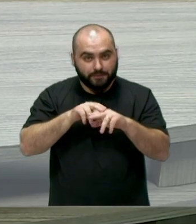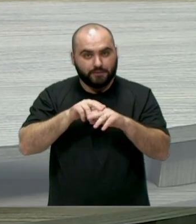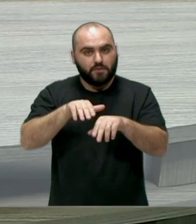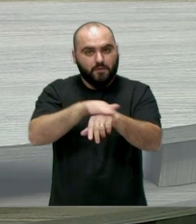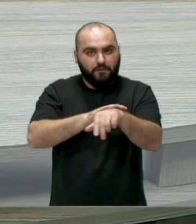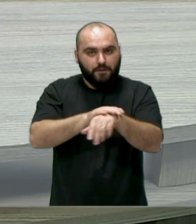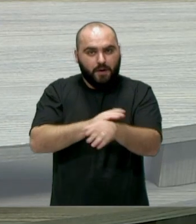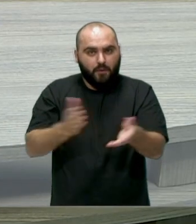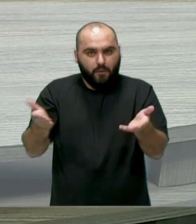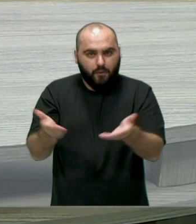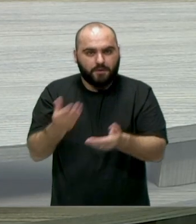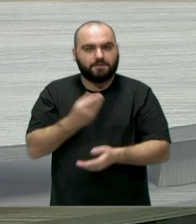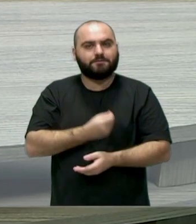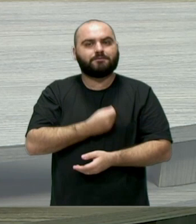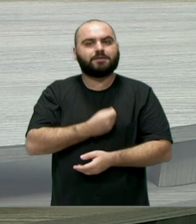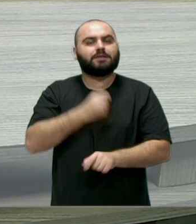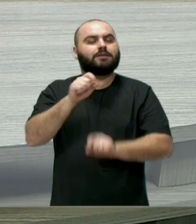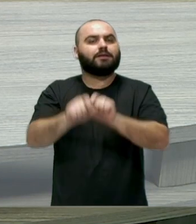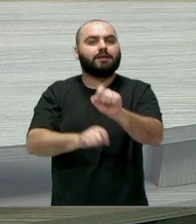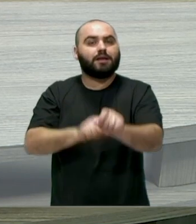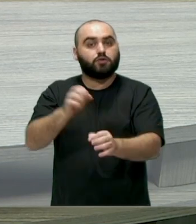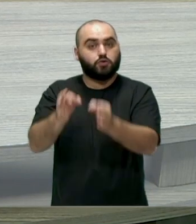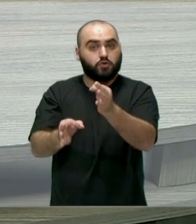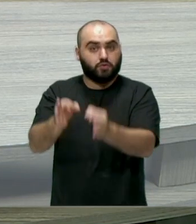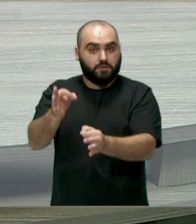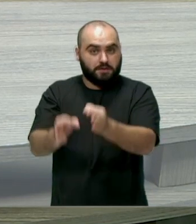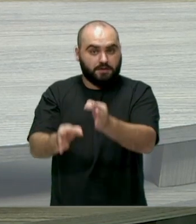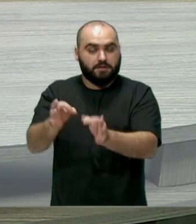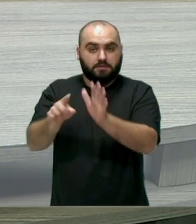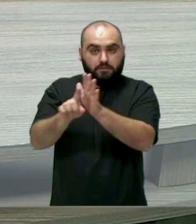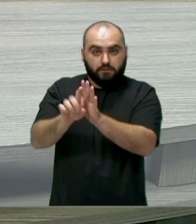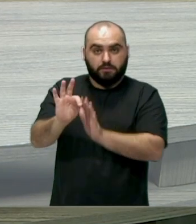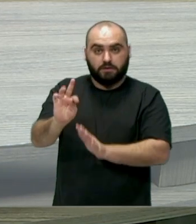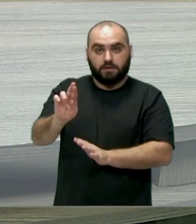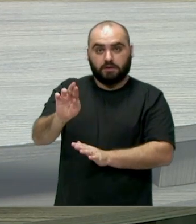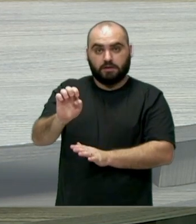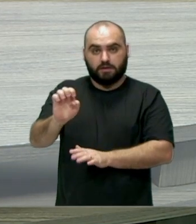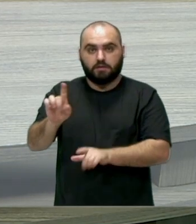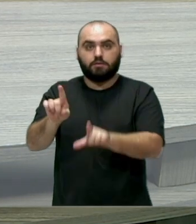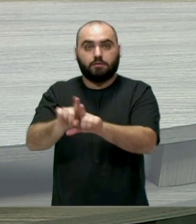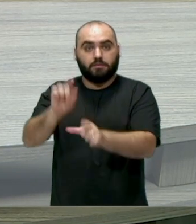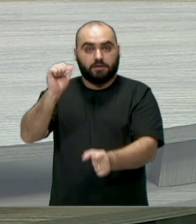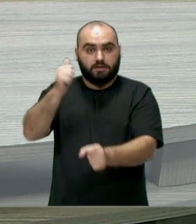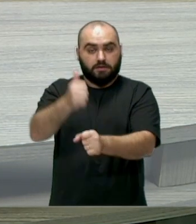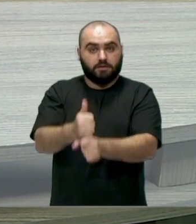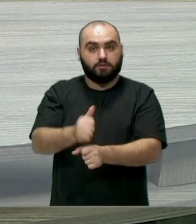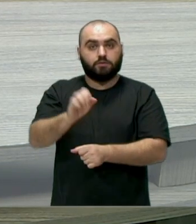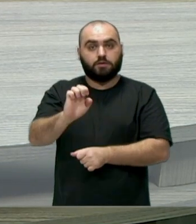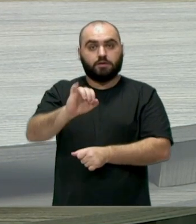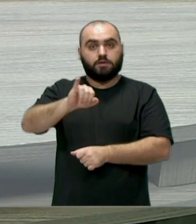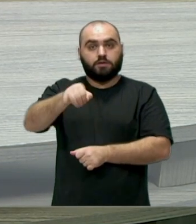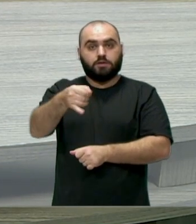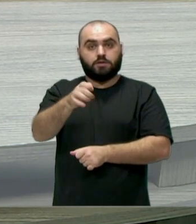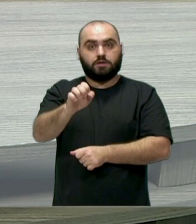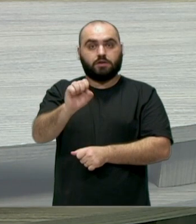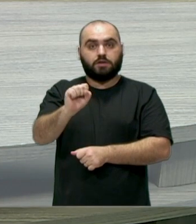outros assuntos está aqui o juiz do Pleno do TRE e diretor da EGESC,